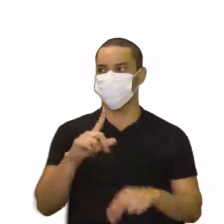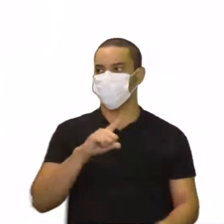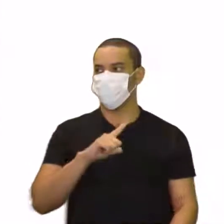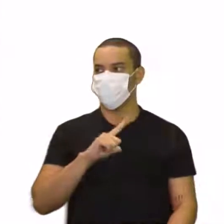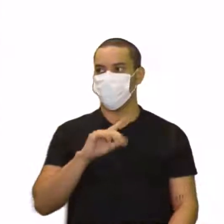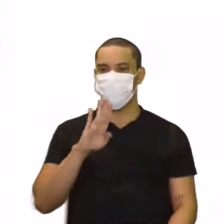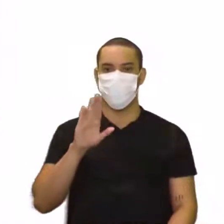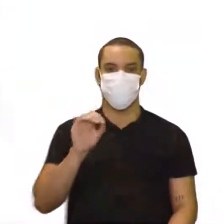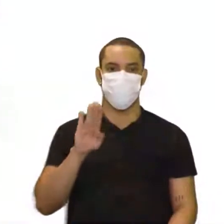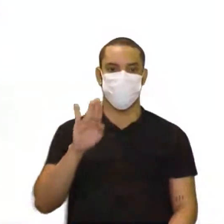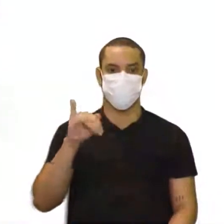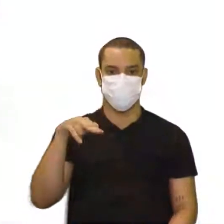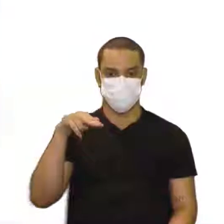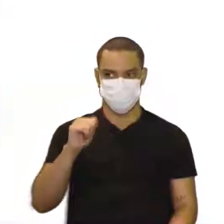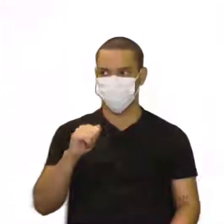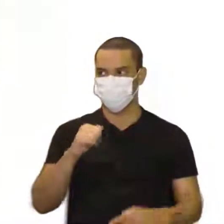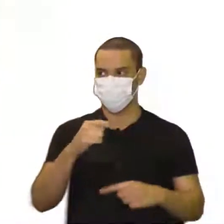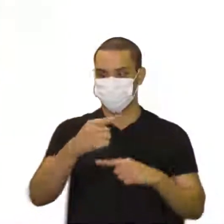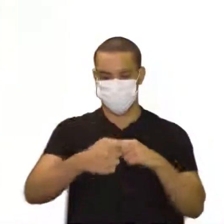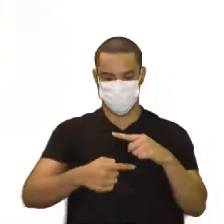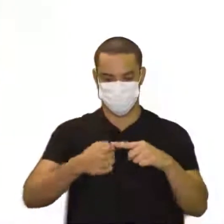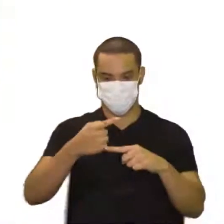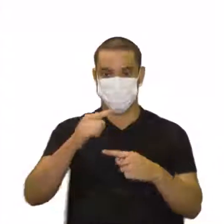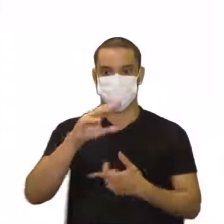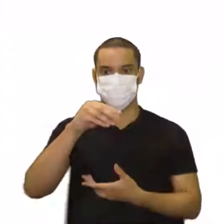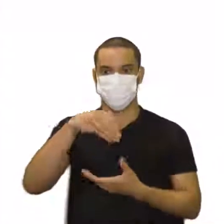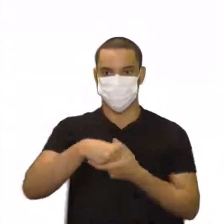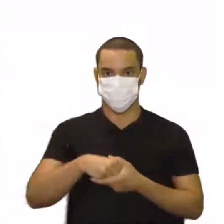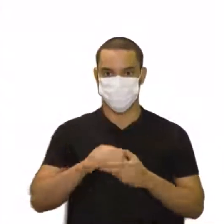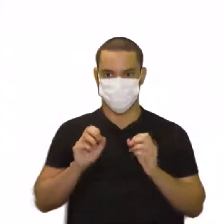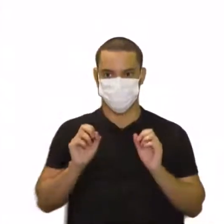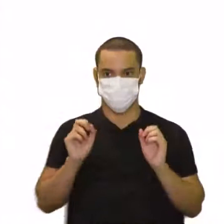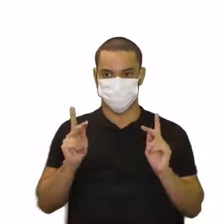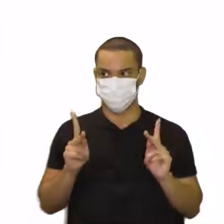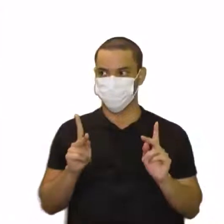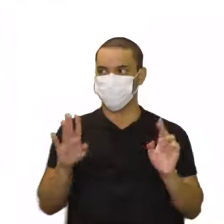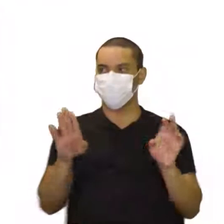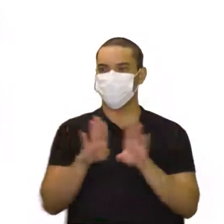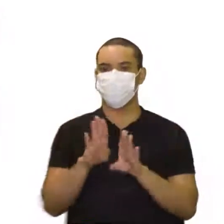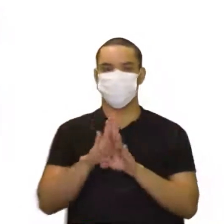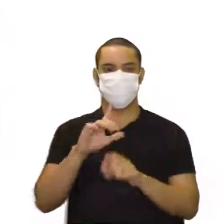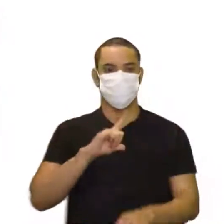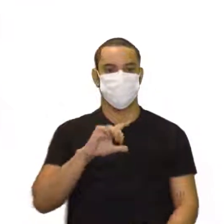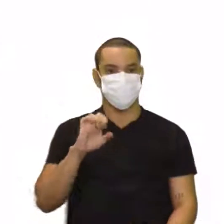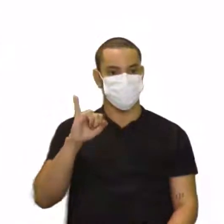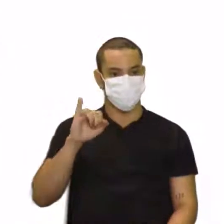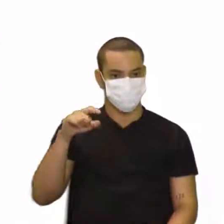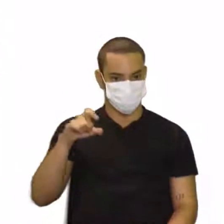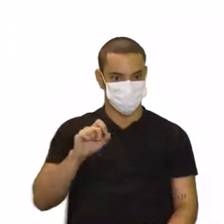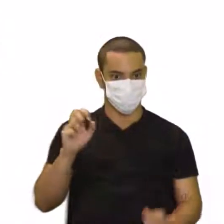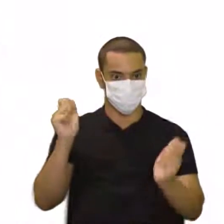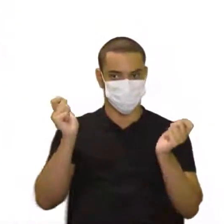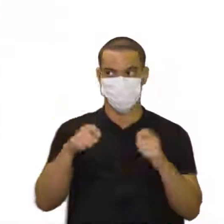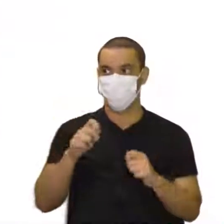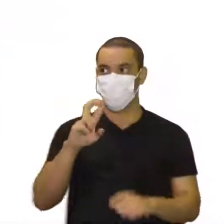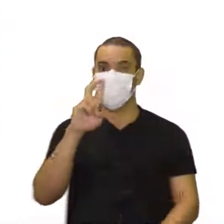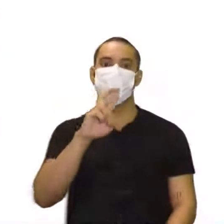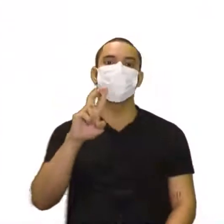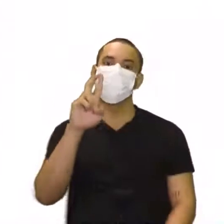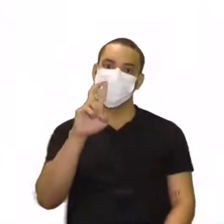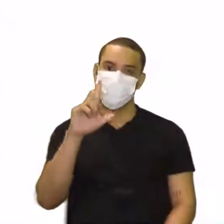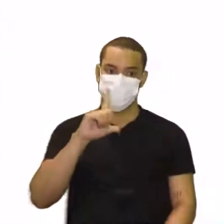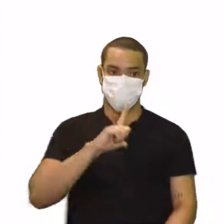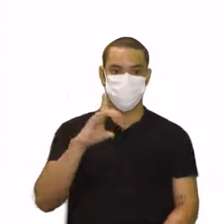indutora, tá bem aqui, ok? Aqui você tem o eixo, ó, como você pode observar aqui, tem